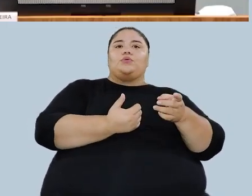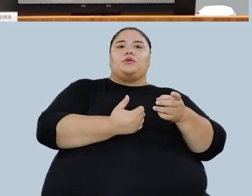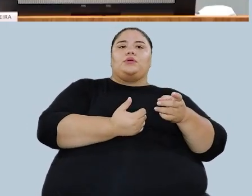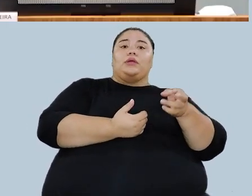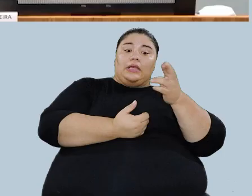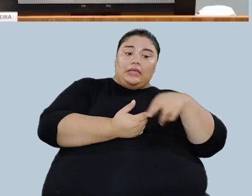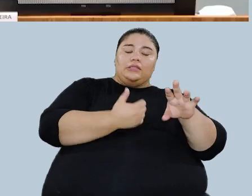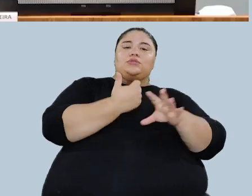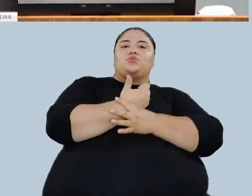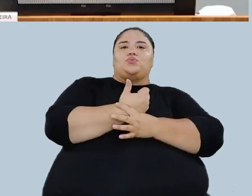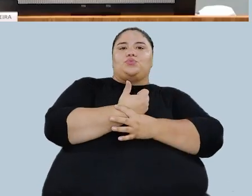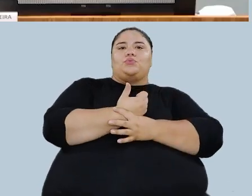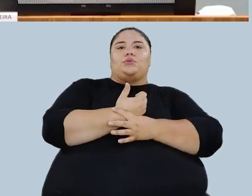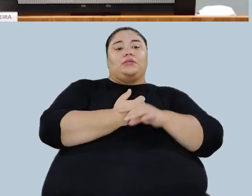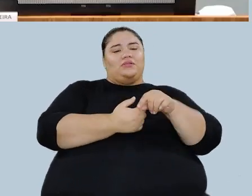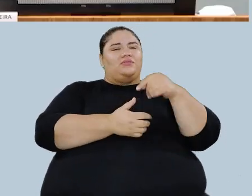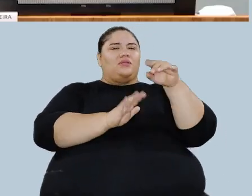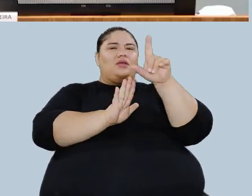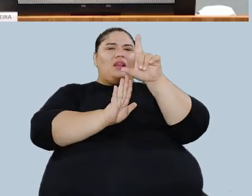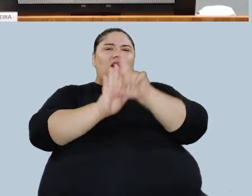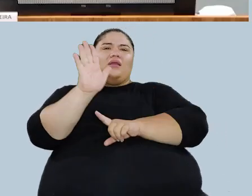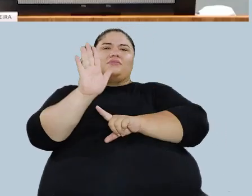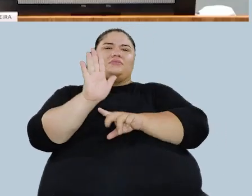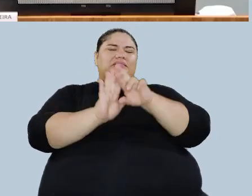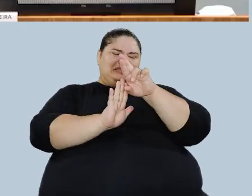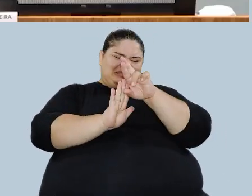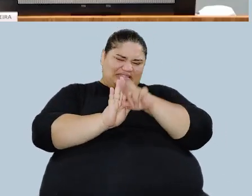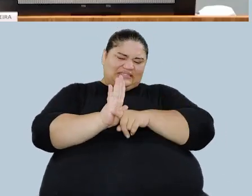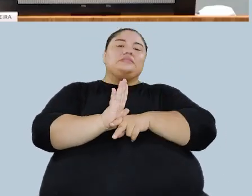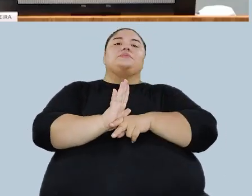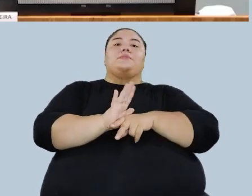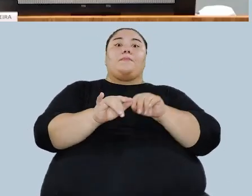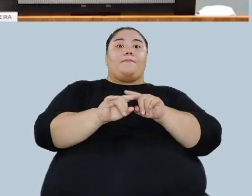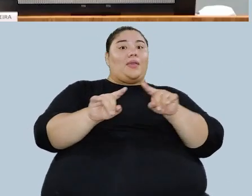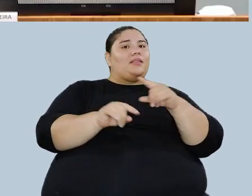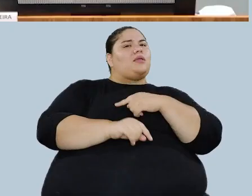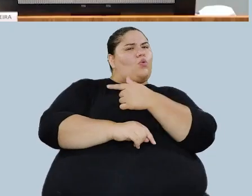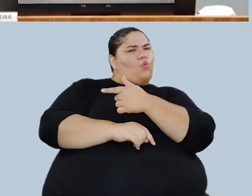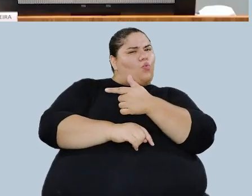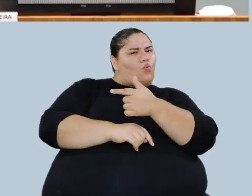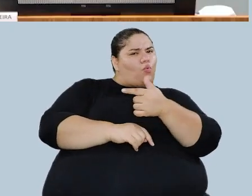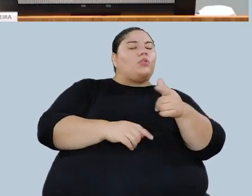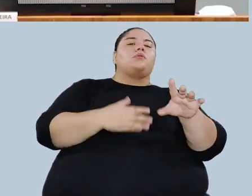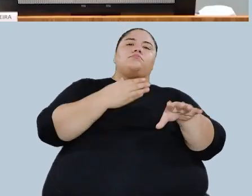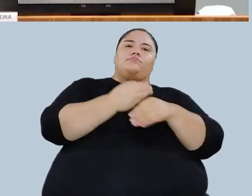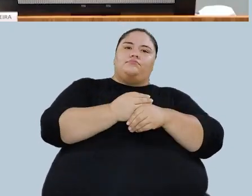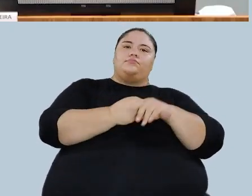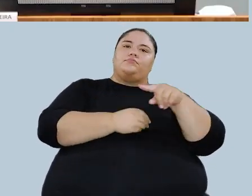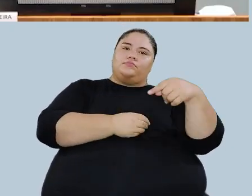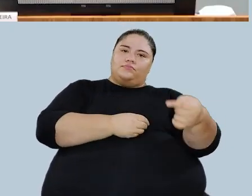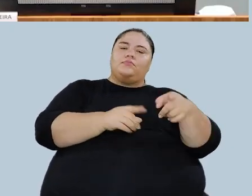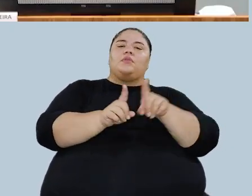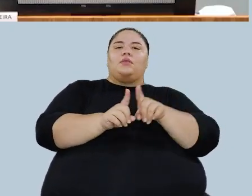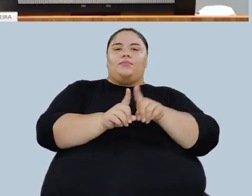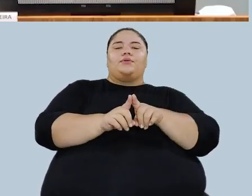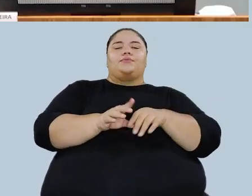veja que nós temos uma lista exauriente dessas modalidades. Mas temos outras que vão se complementar e falaremos sobre